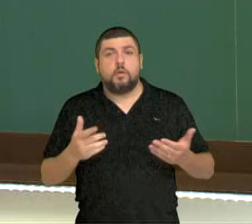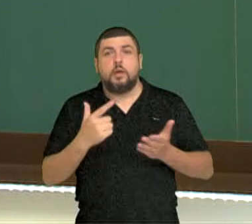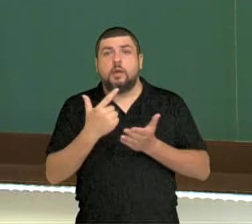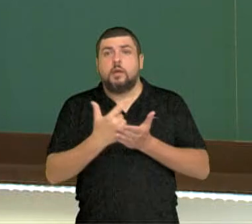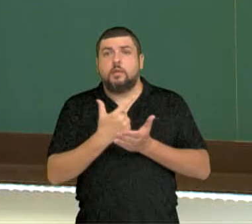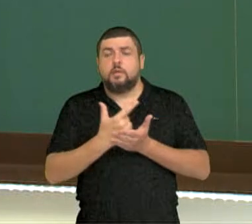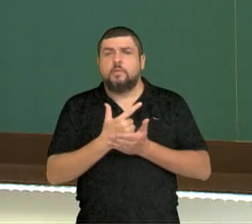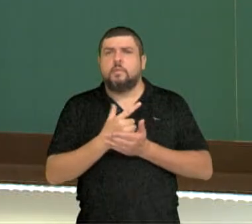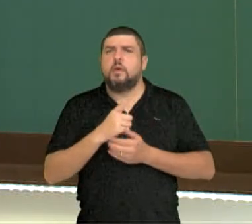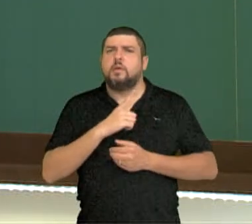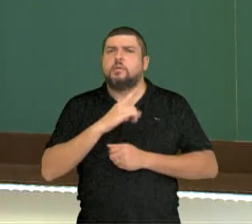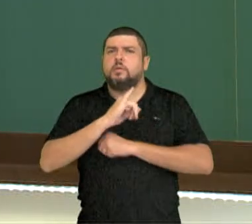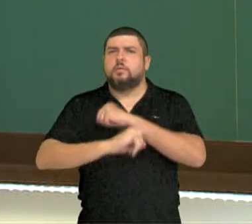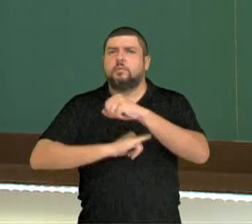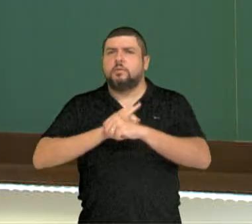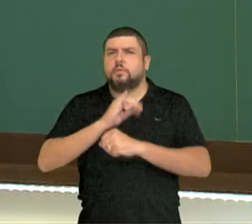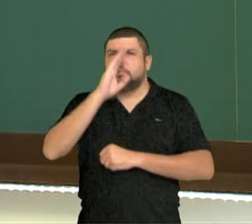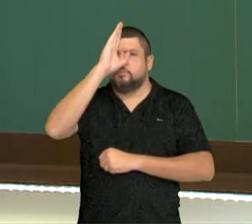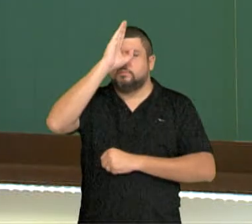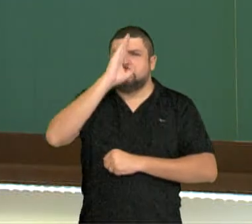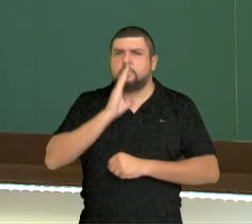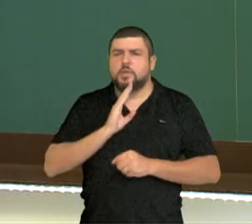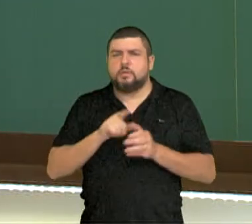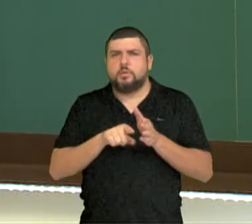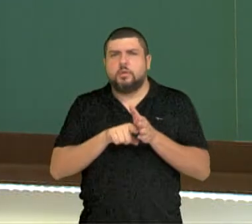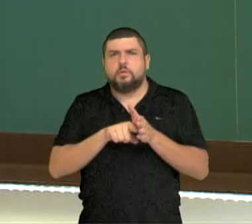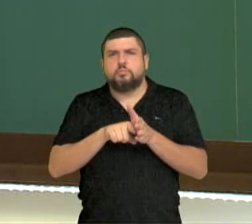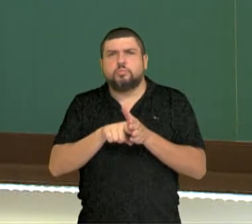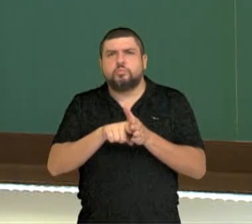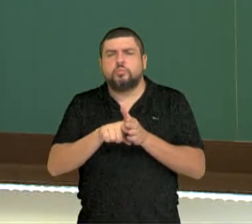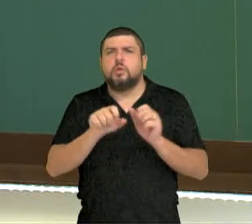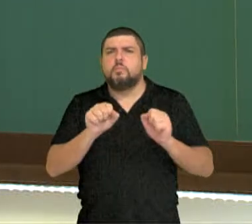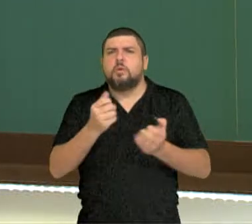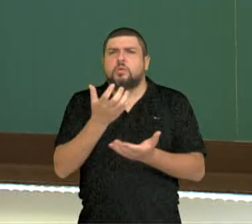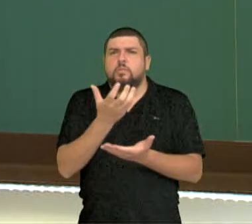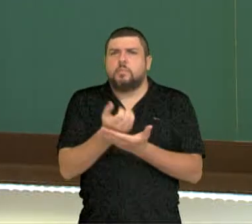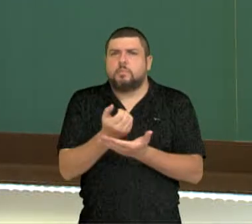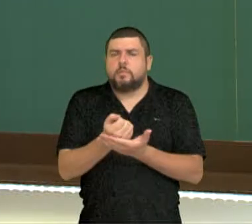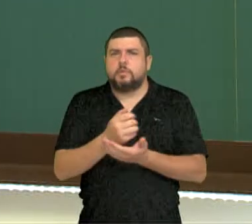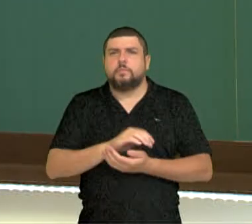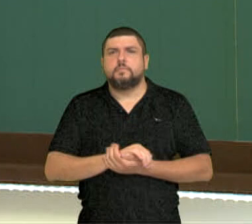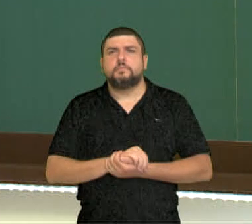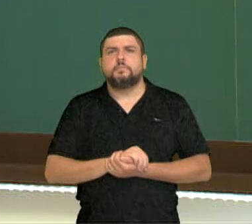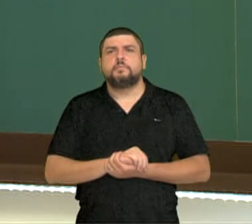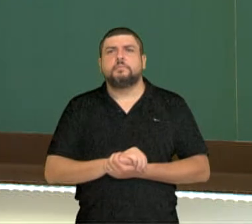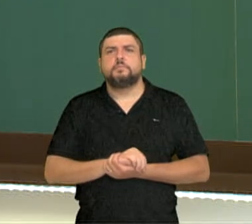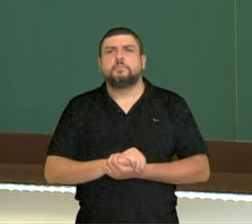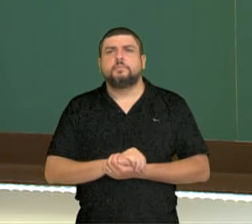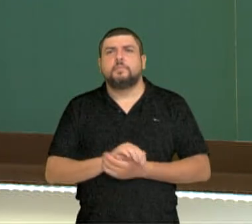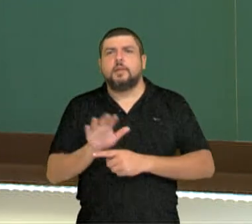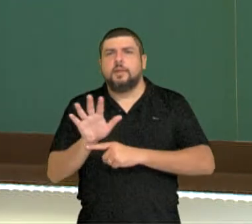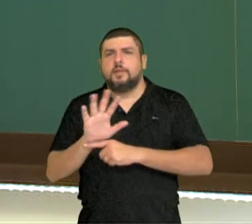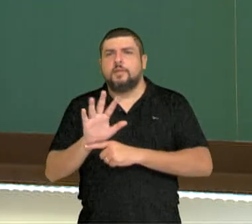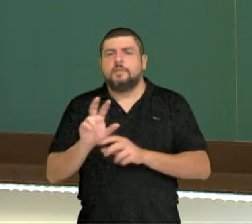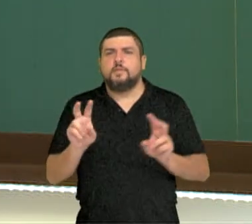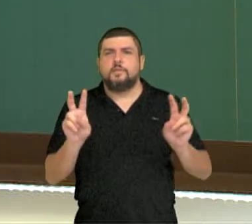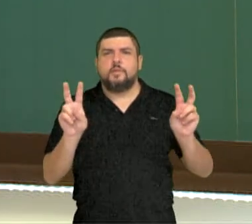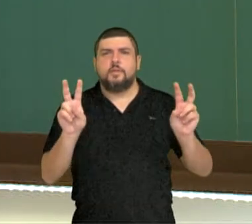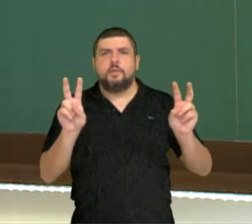pode adquirir gratuitamente isso, né, baixando na internet. Certo, pessoal? Neste vídeo